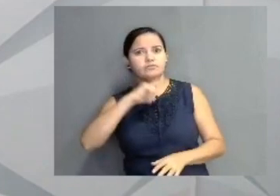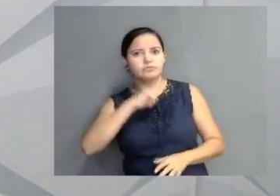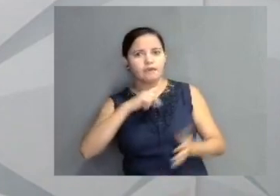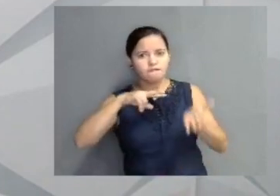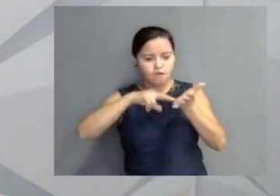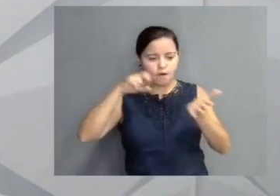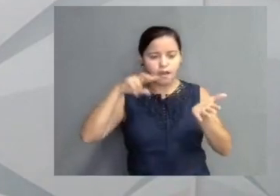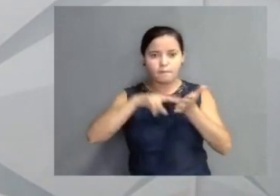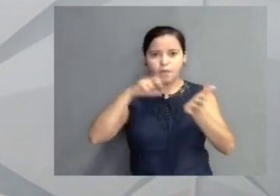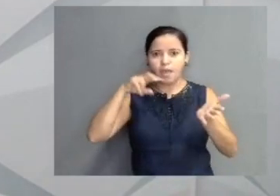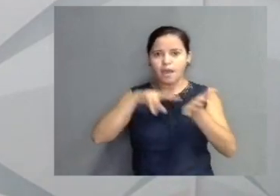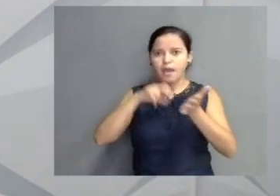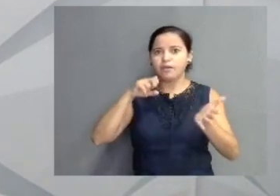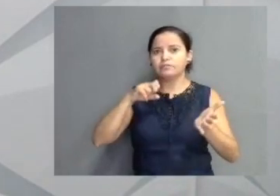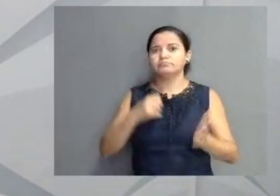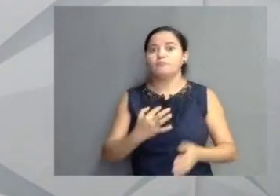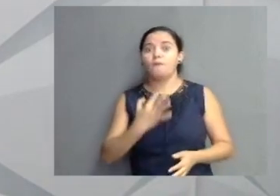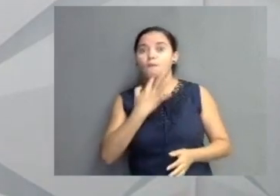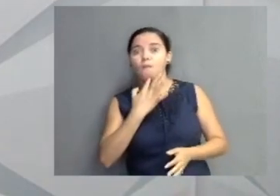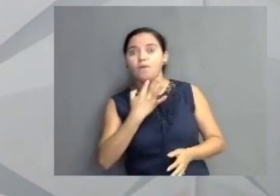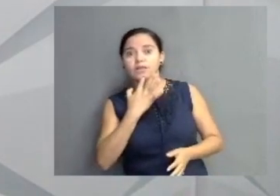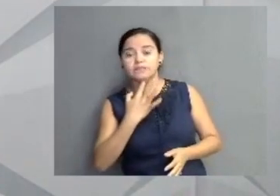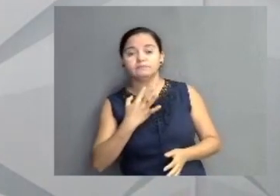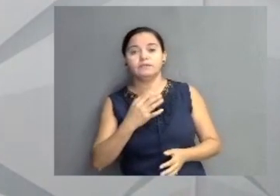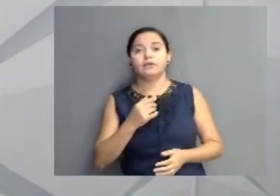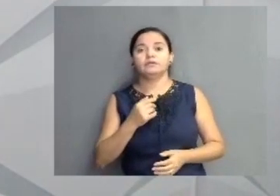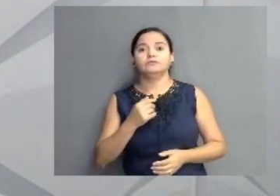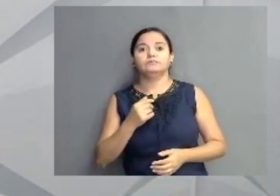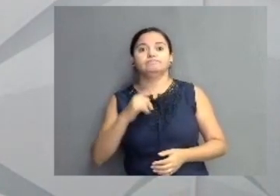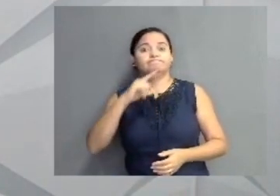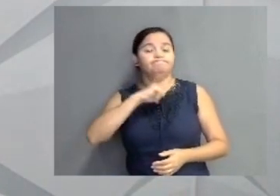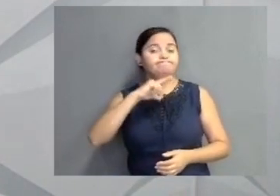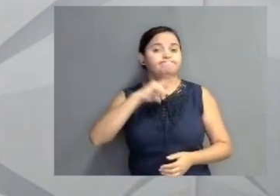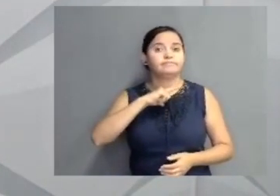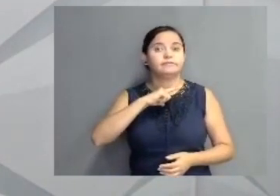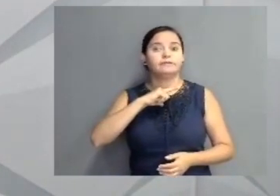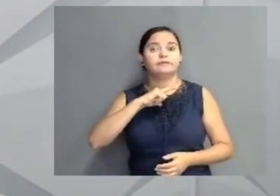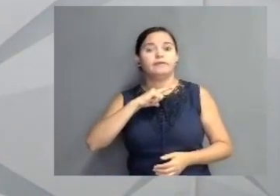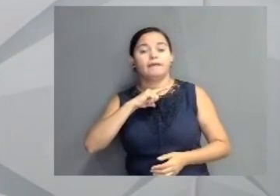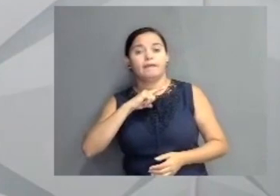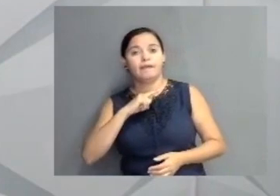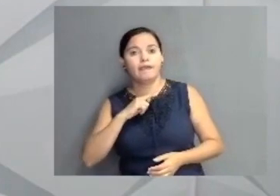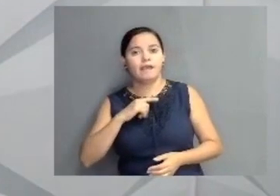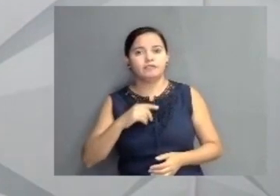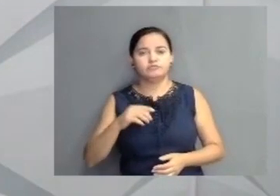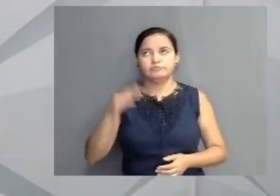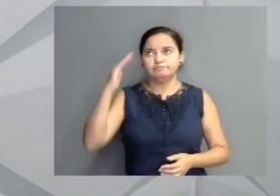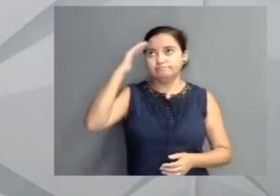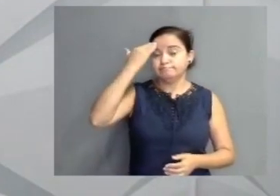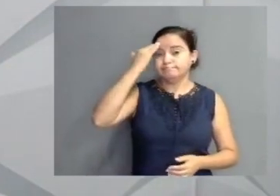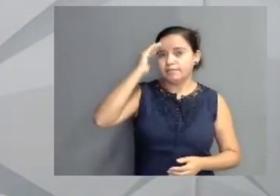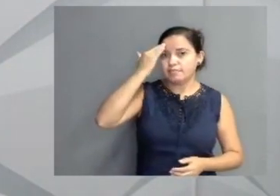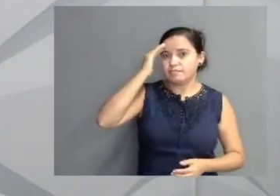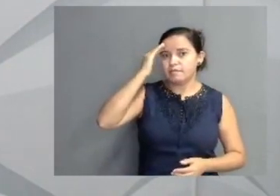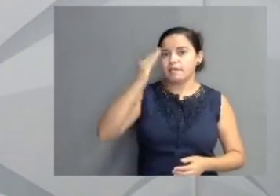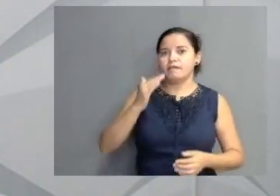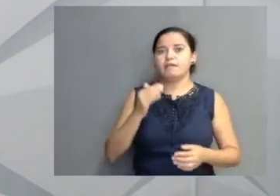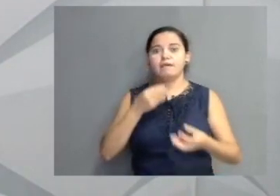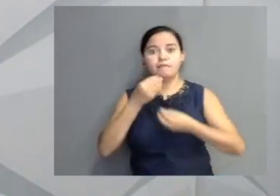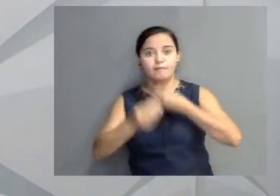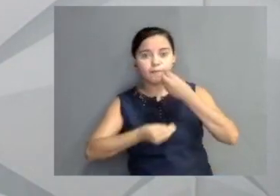vocabulário. Esse conhecimento vocabular, né, ele dá aí uma alavancada, uma subida, a partir do momento que